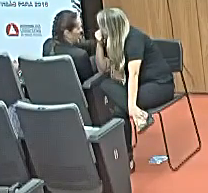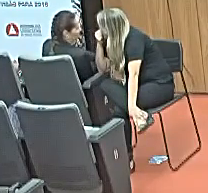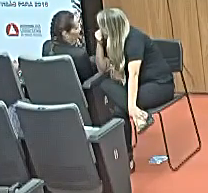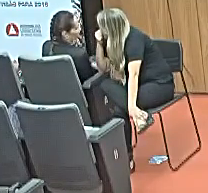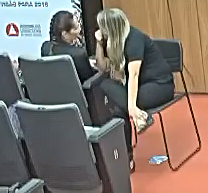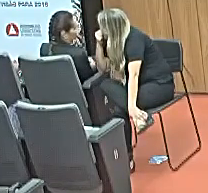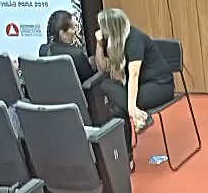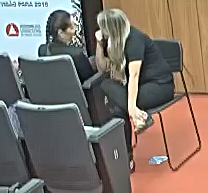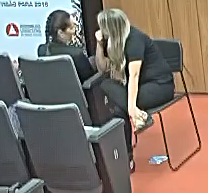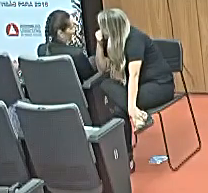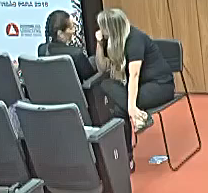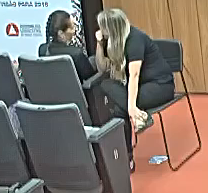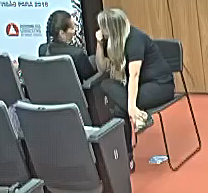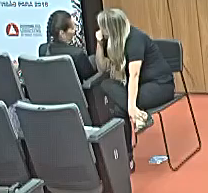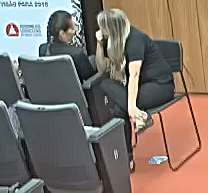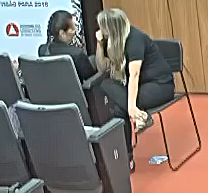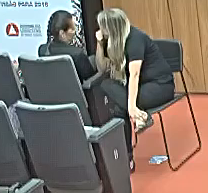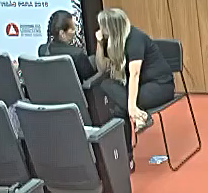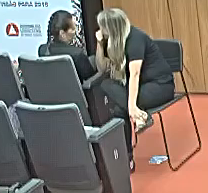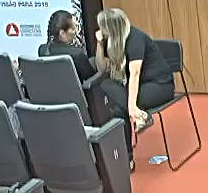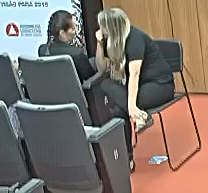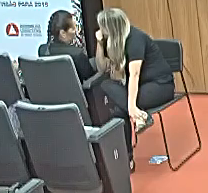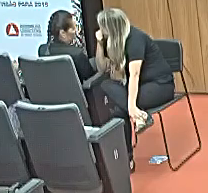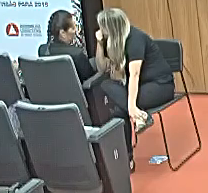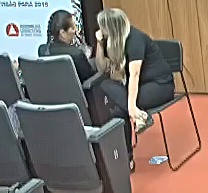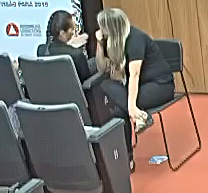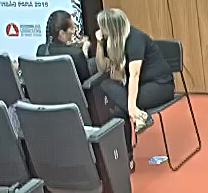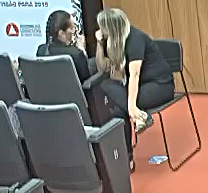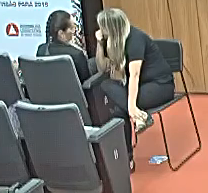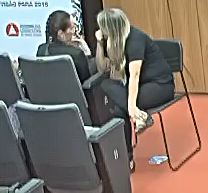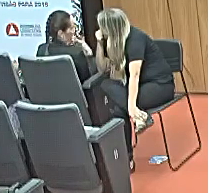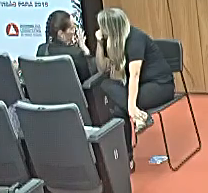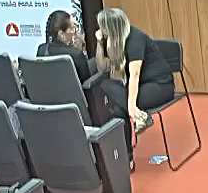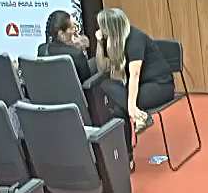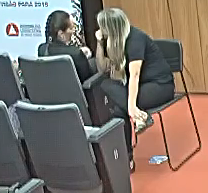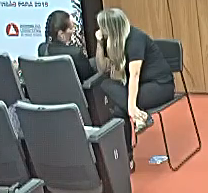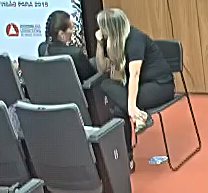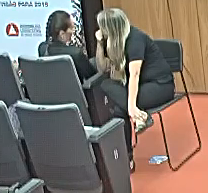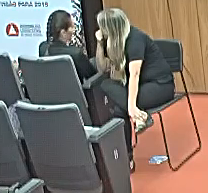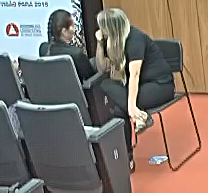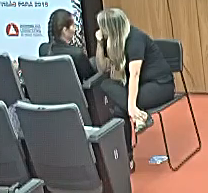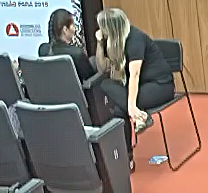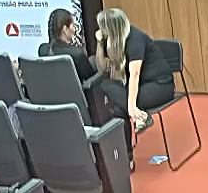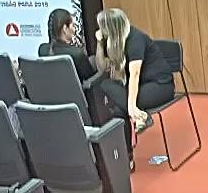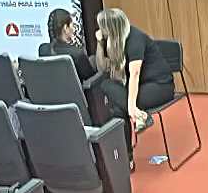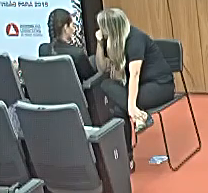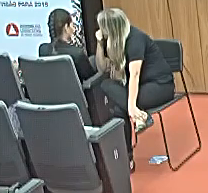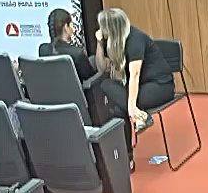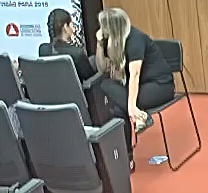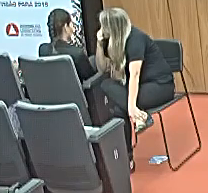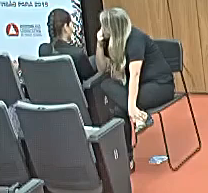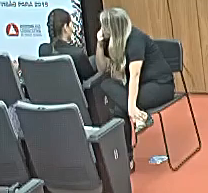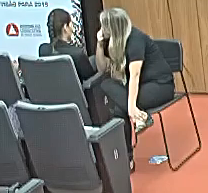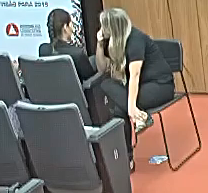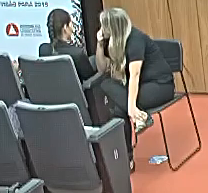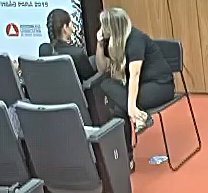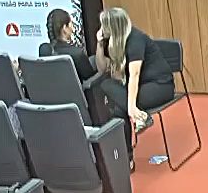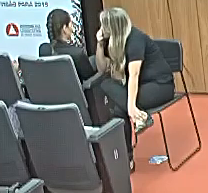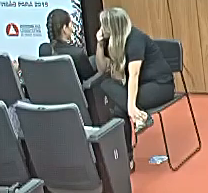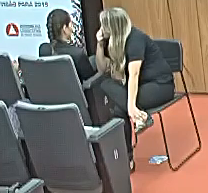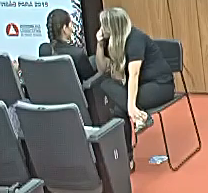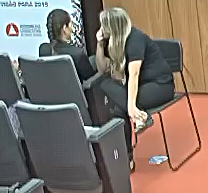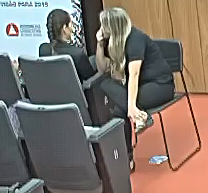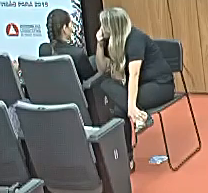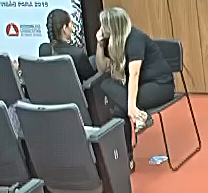realiza algumas investigações e na hora de realizar as operações policiais muitas das vezes a demora do crânio chegar